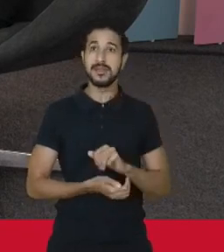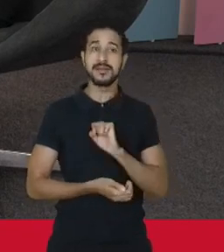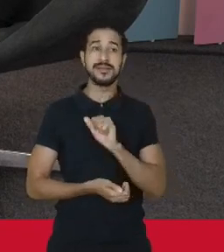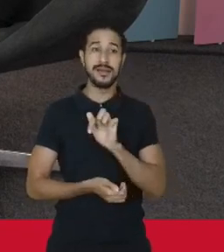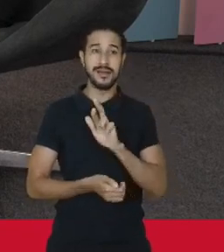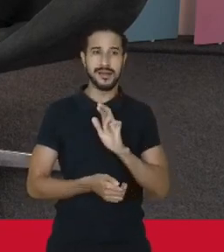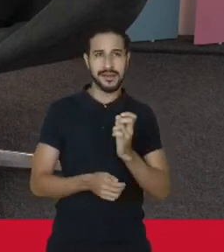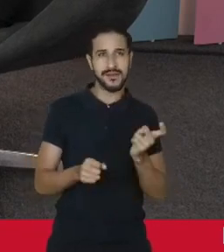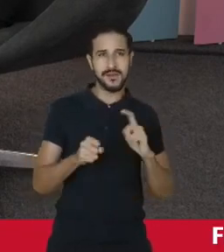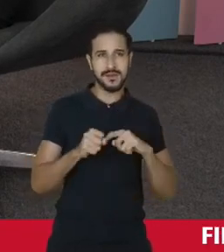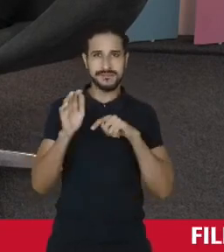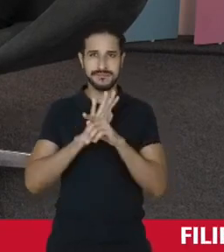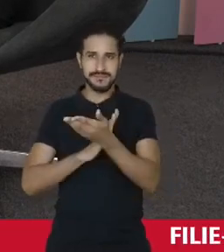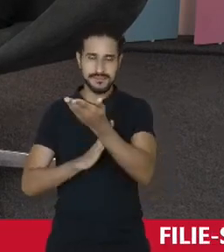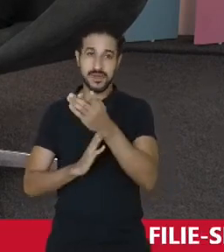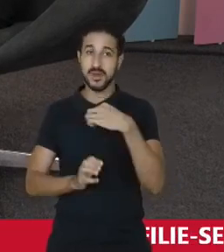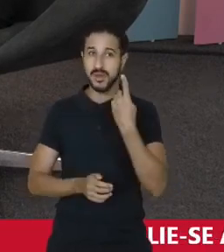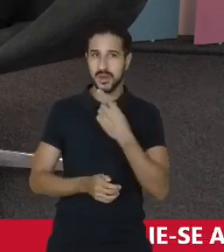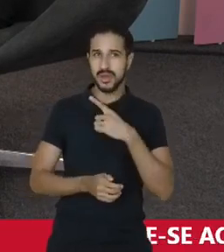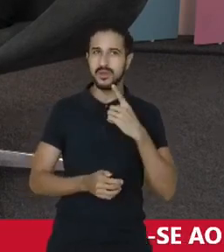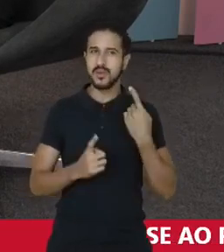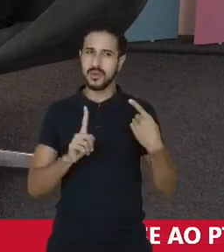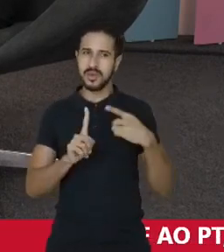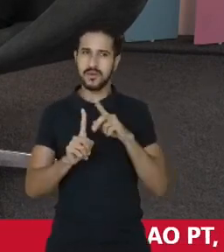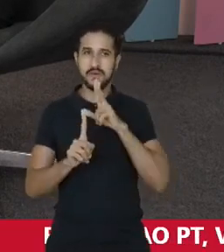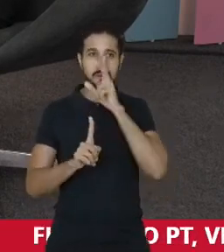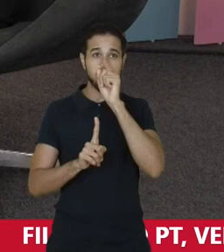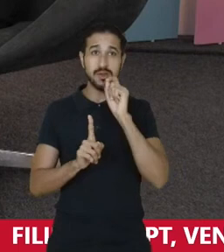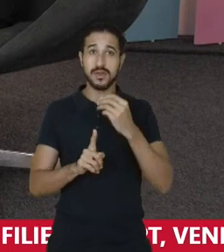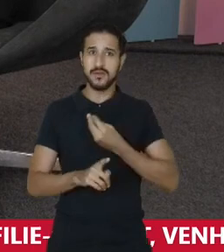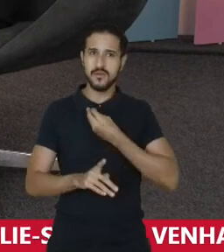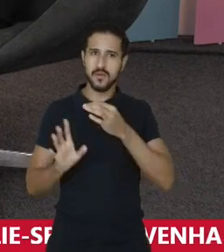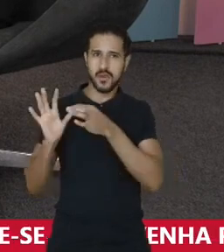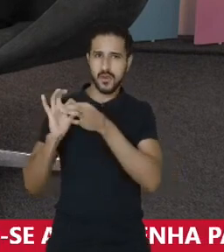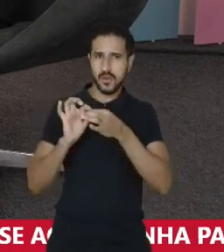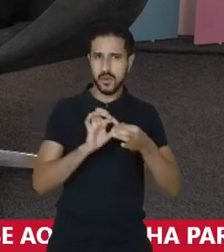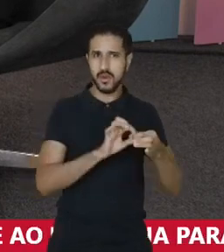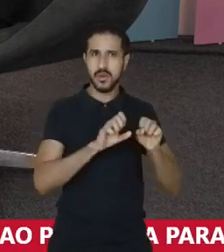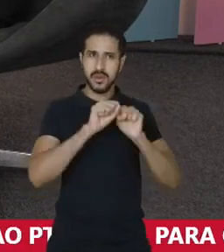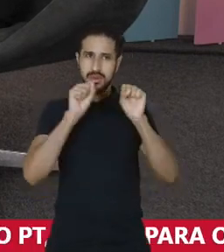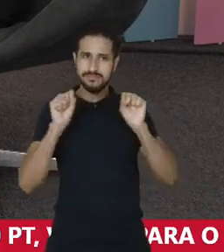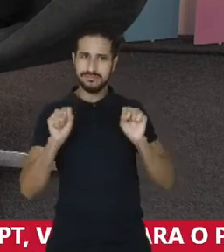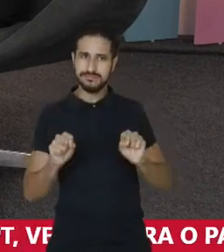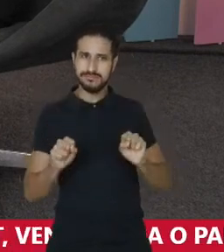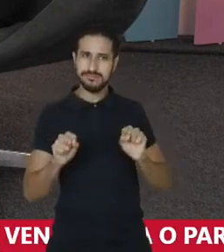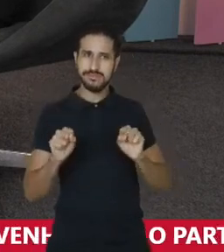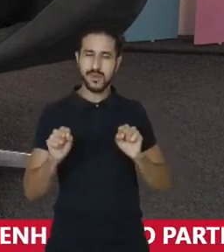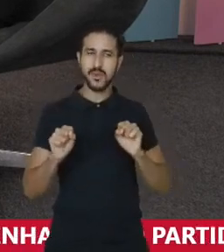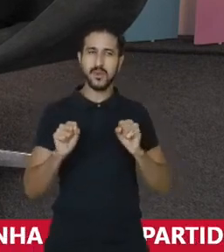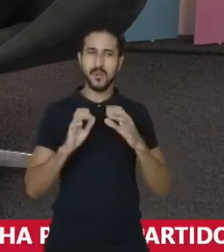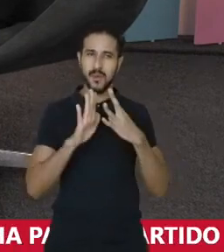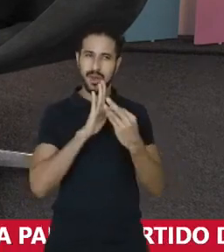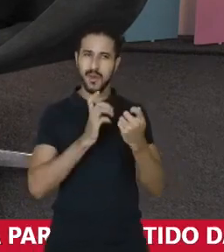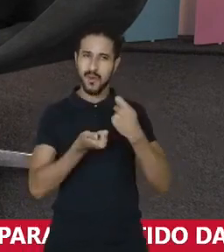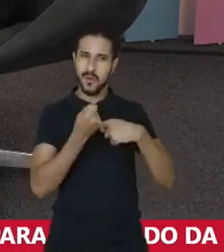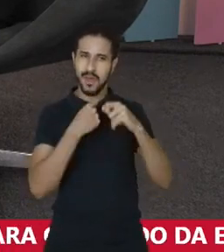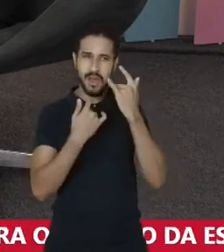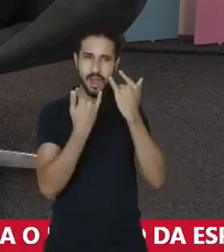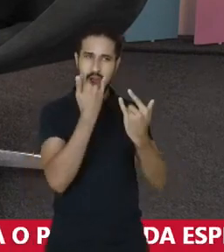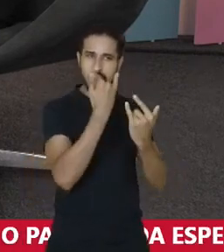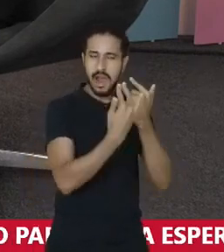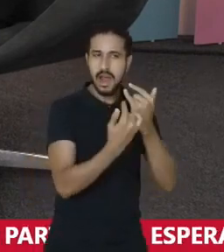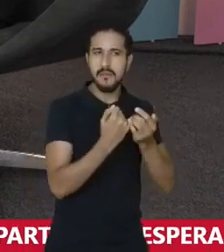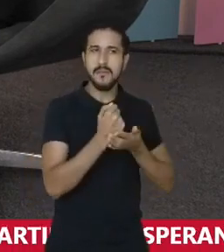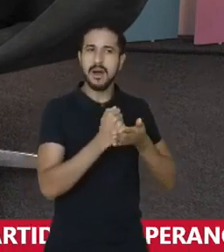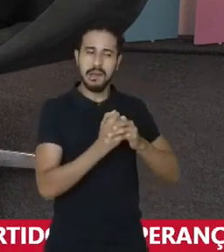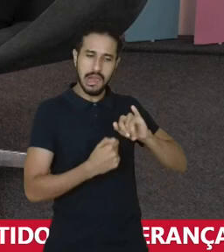vou voltar com você. A gente tem um desafio muito grande. Vivemos então nesse sistema capitalista que parte desse